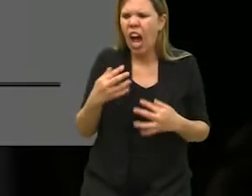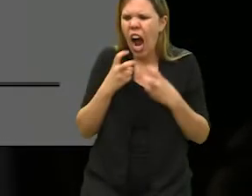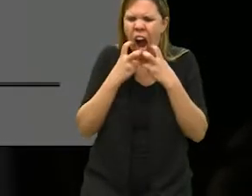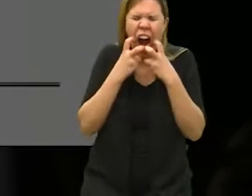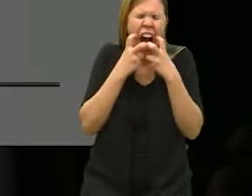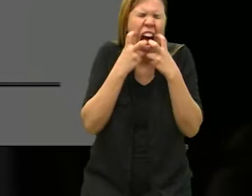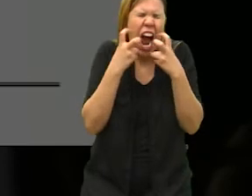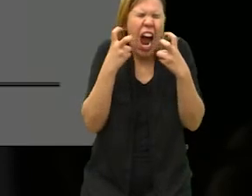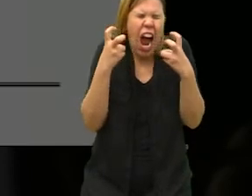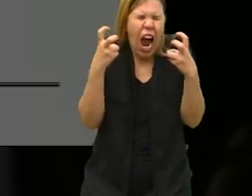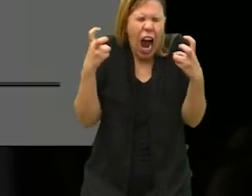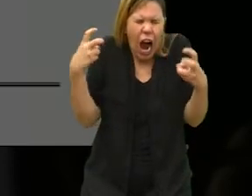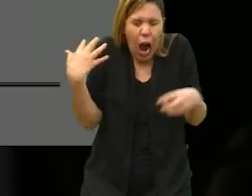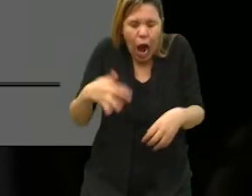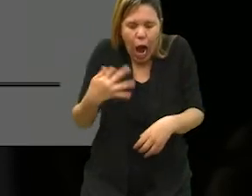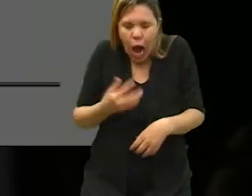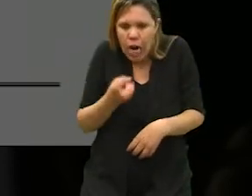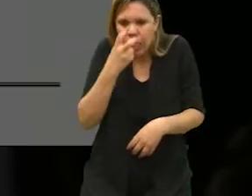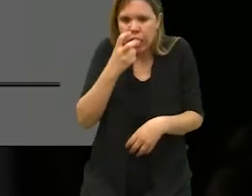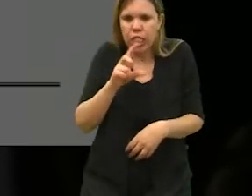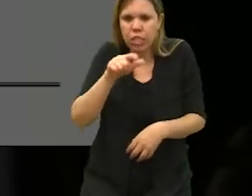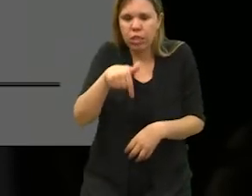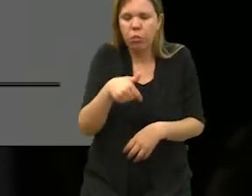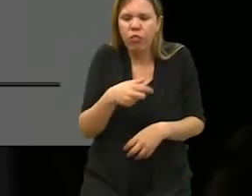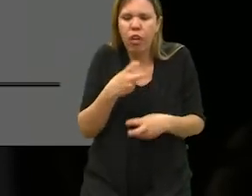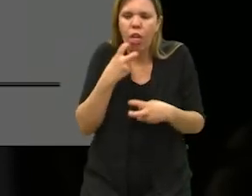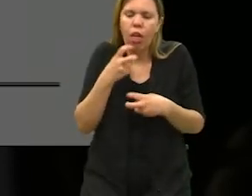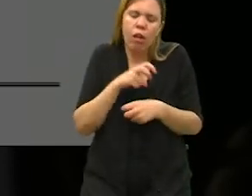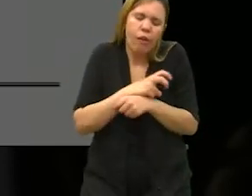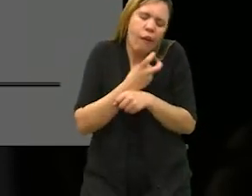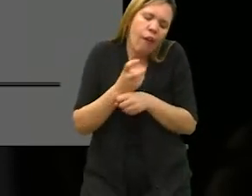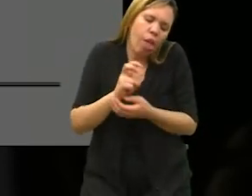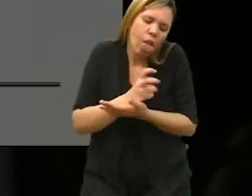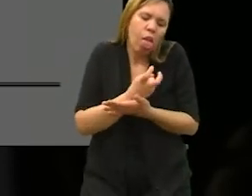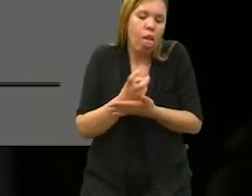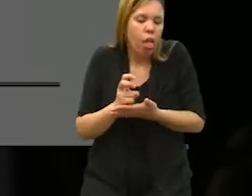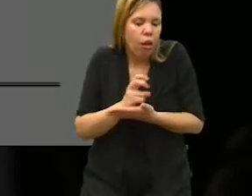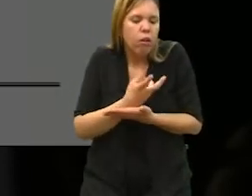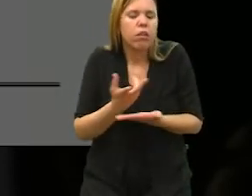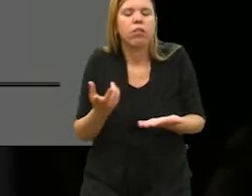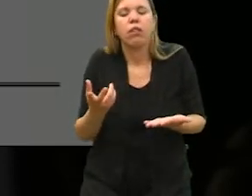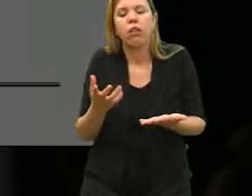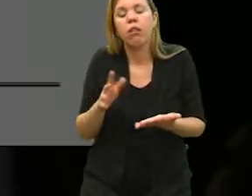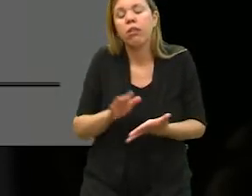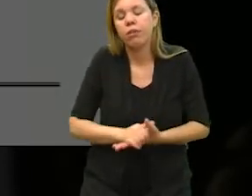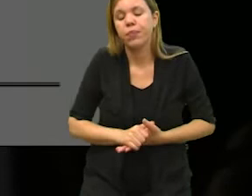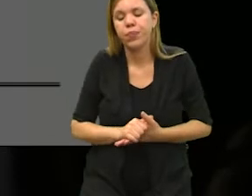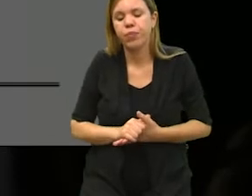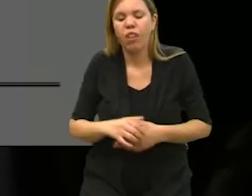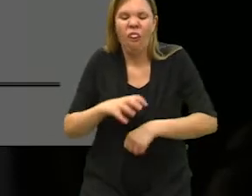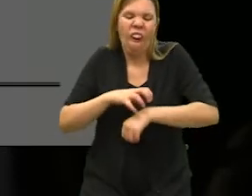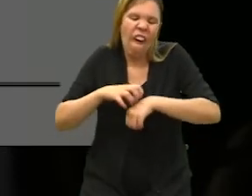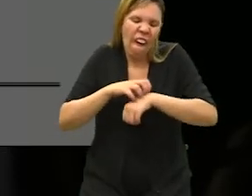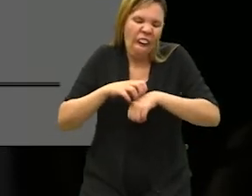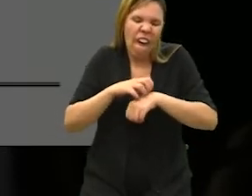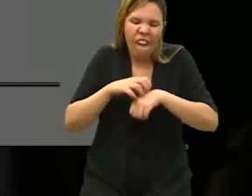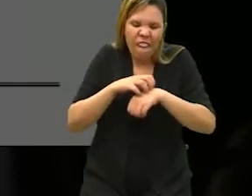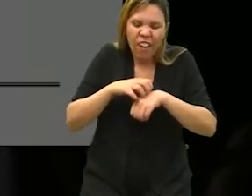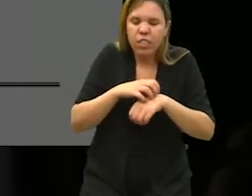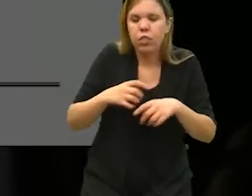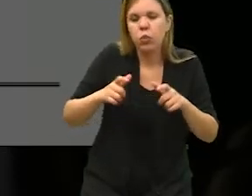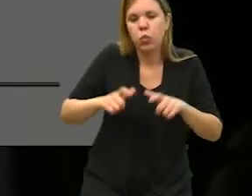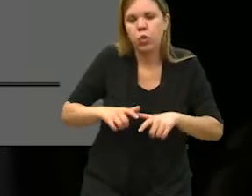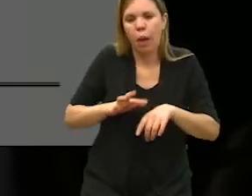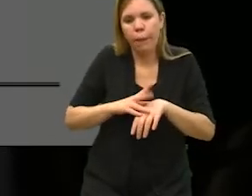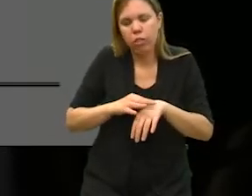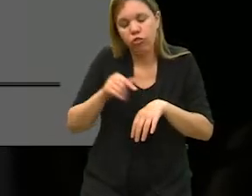dar um ganido muito alto quando ele é picado e depois vai ficar ganindo também de dor, se esfregando, coçando. Né? Há uma inflamação